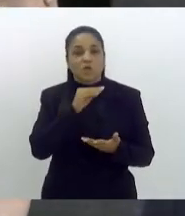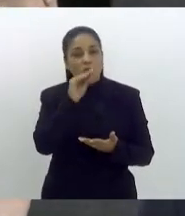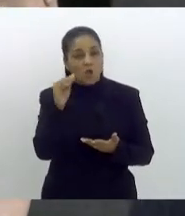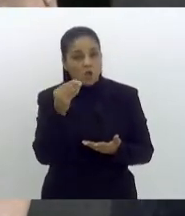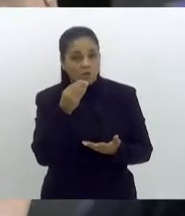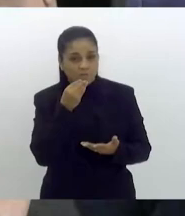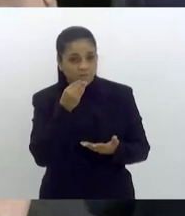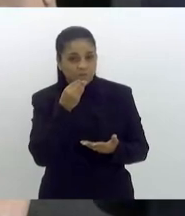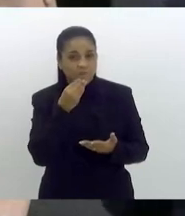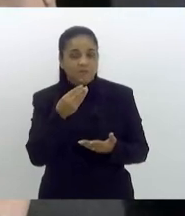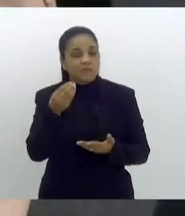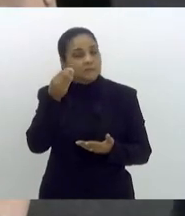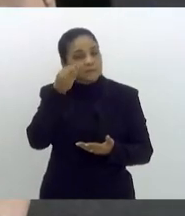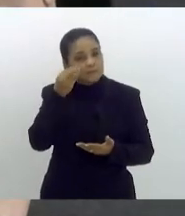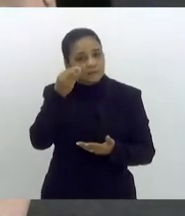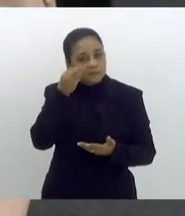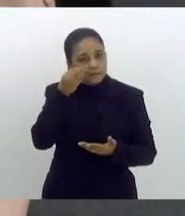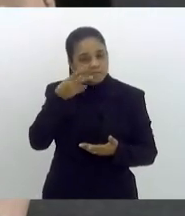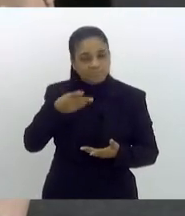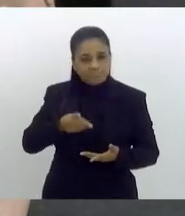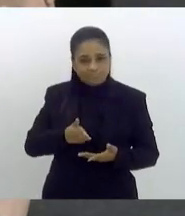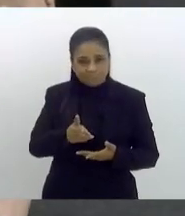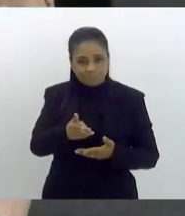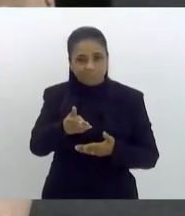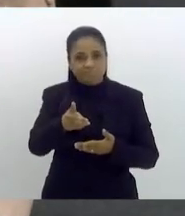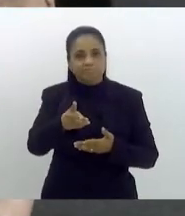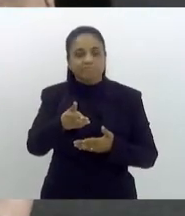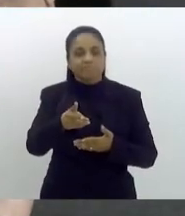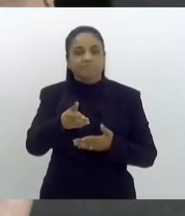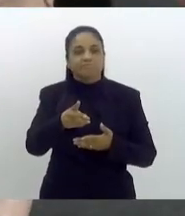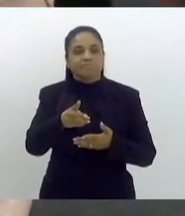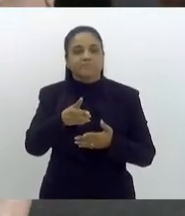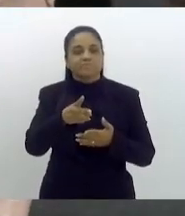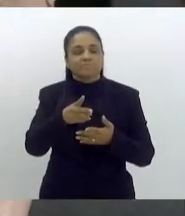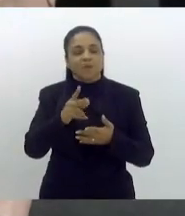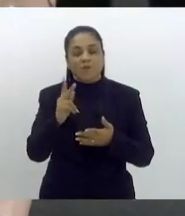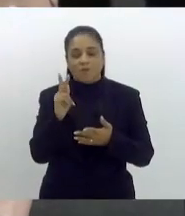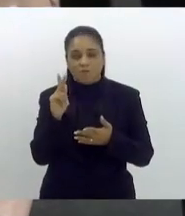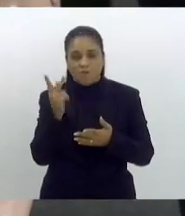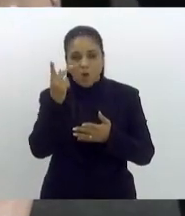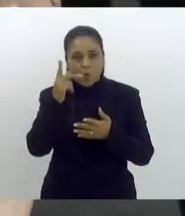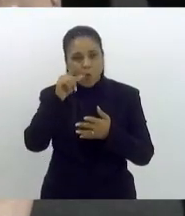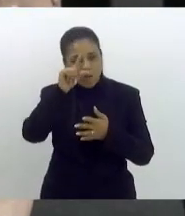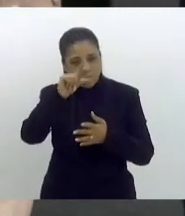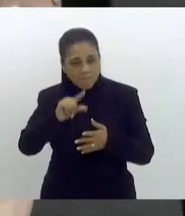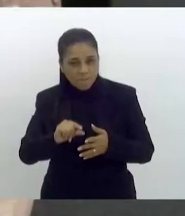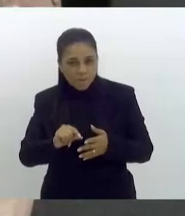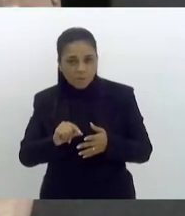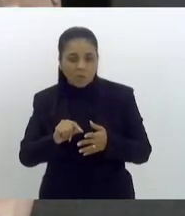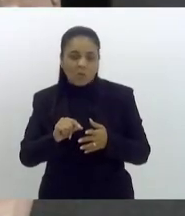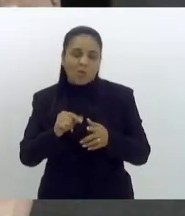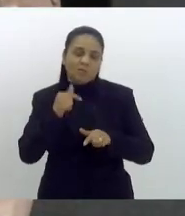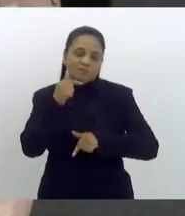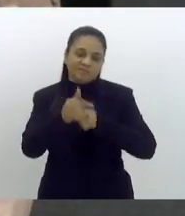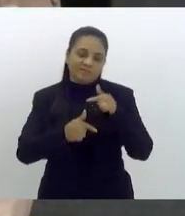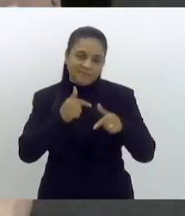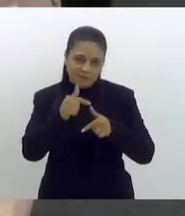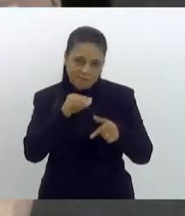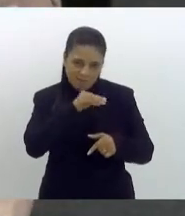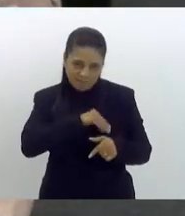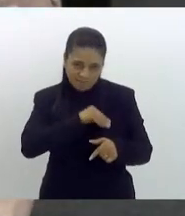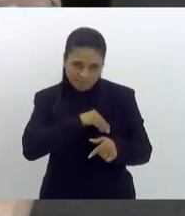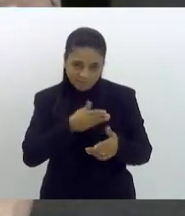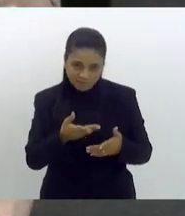dá a tentativa sempre constante do capital de forçar para baixo valor da força de trabalho é